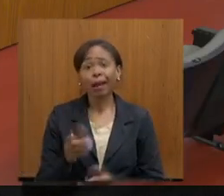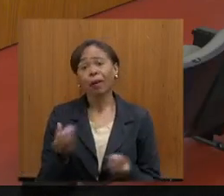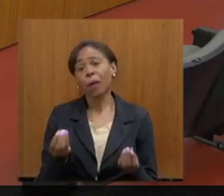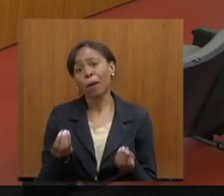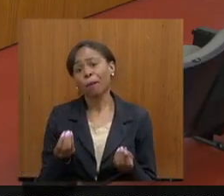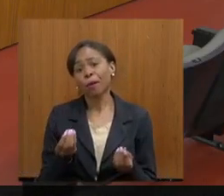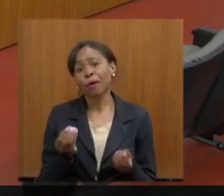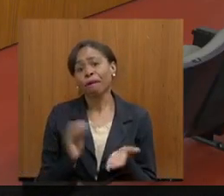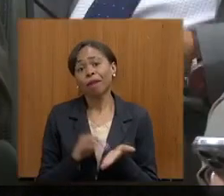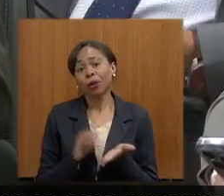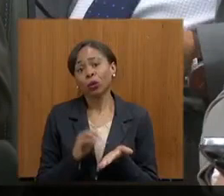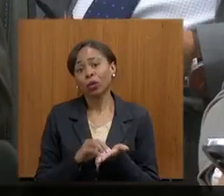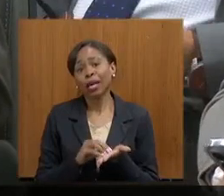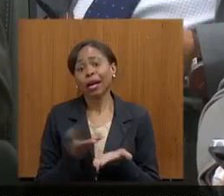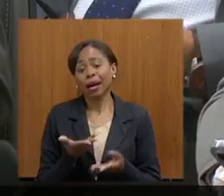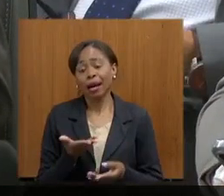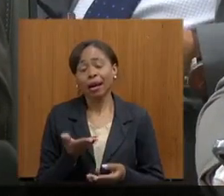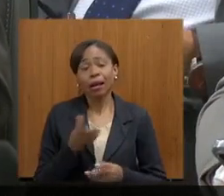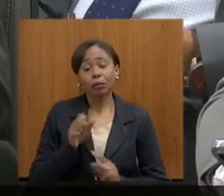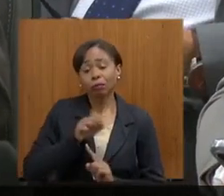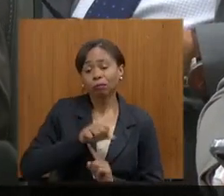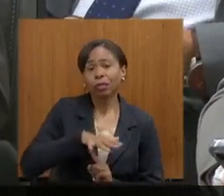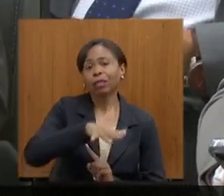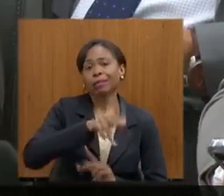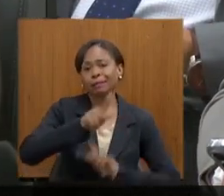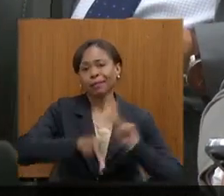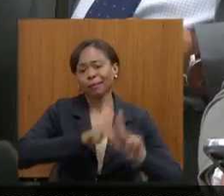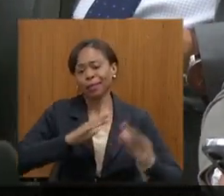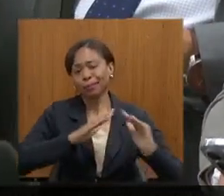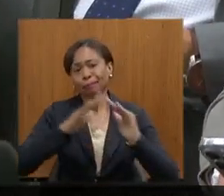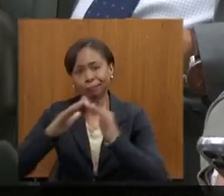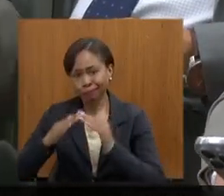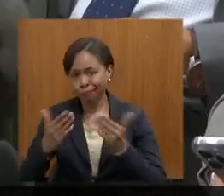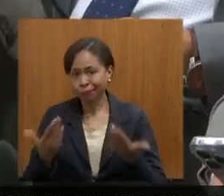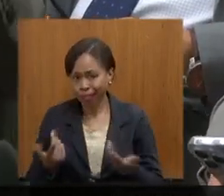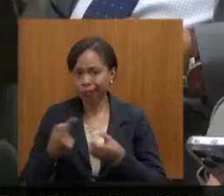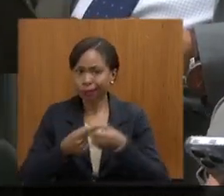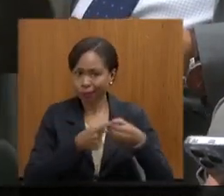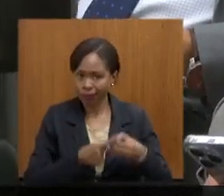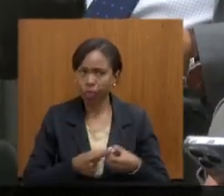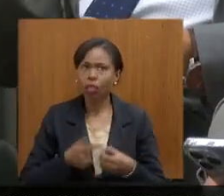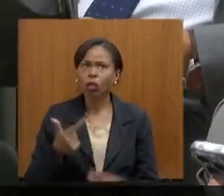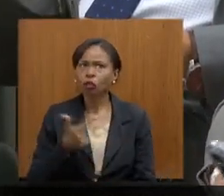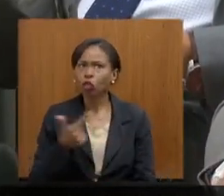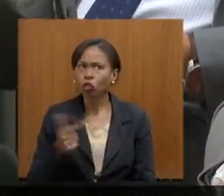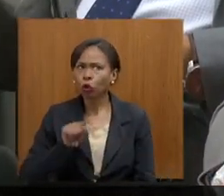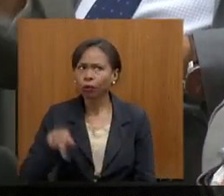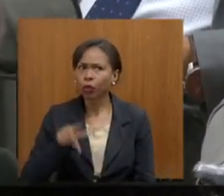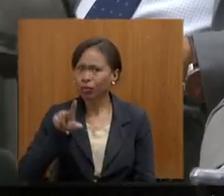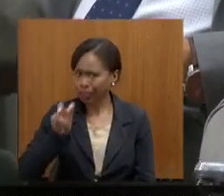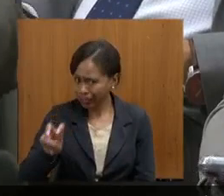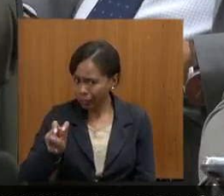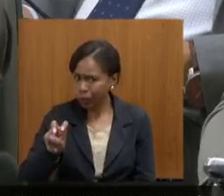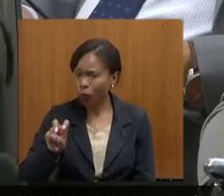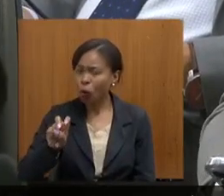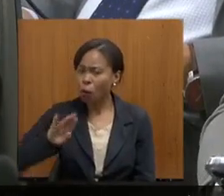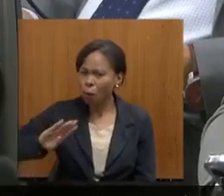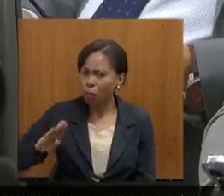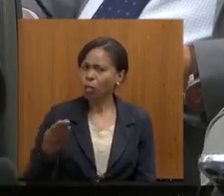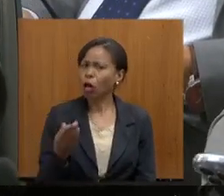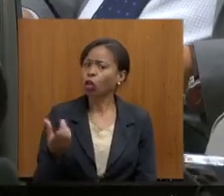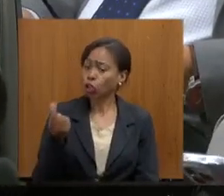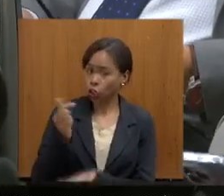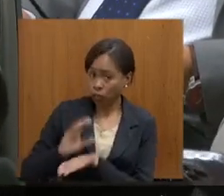e sem atendimento então é isso mesmo né eu tanto que dos 22 e meio bilhões de investimento o